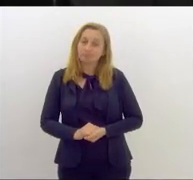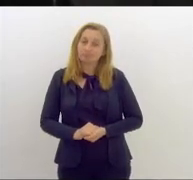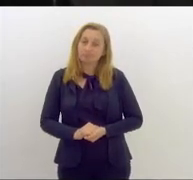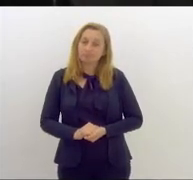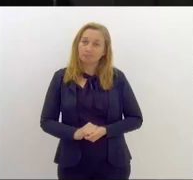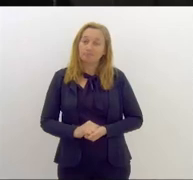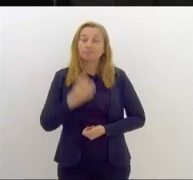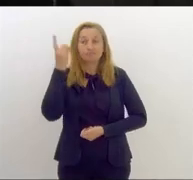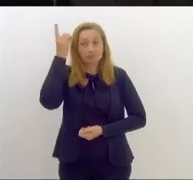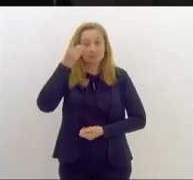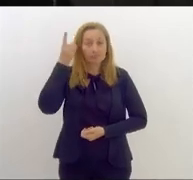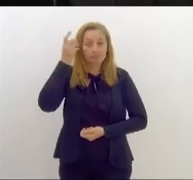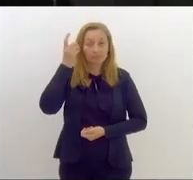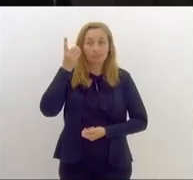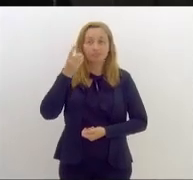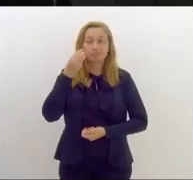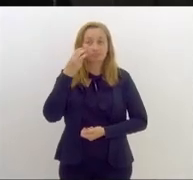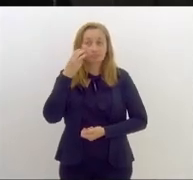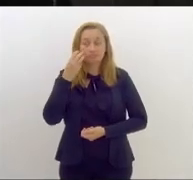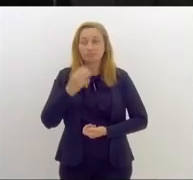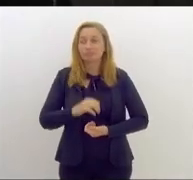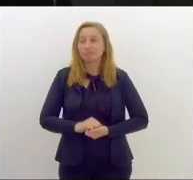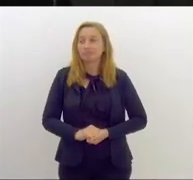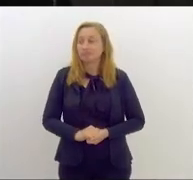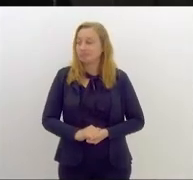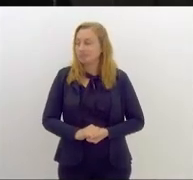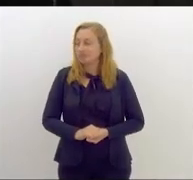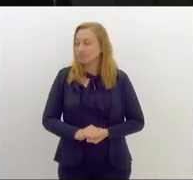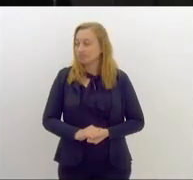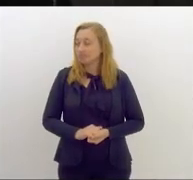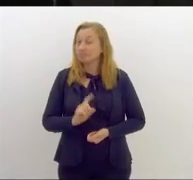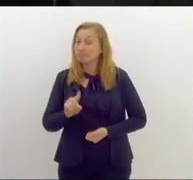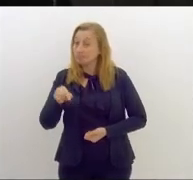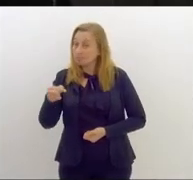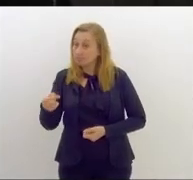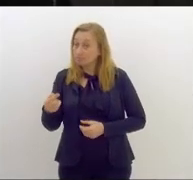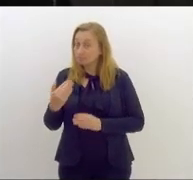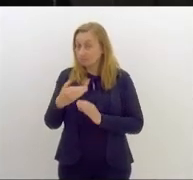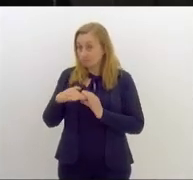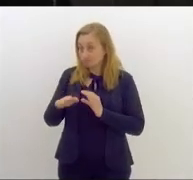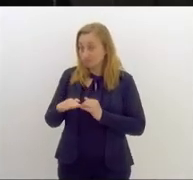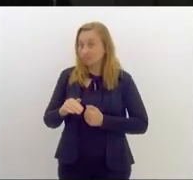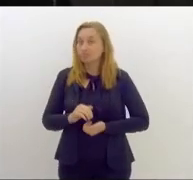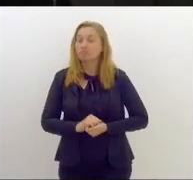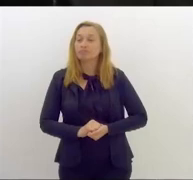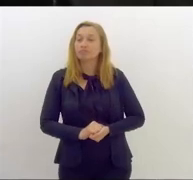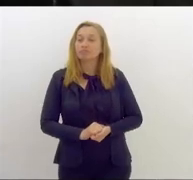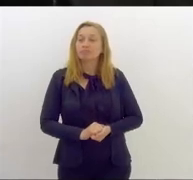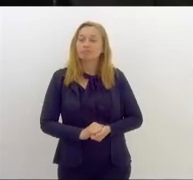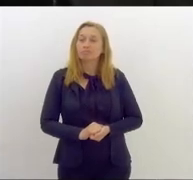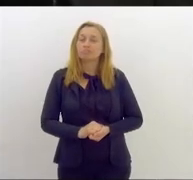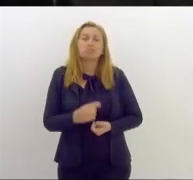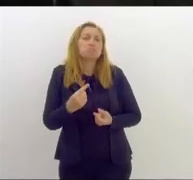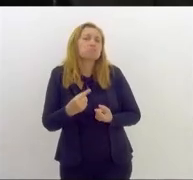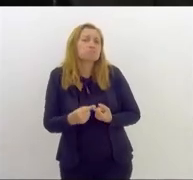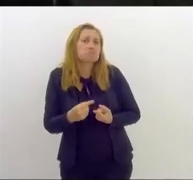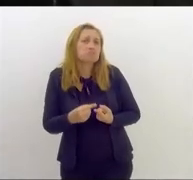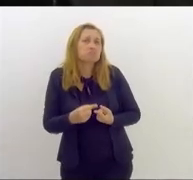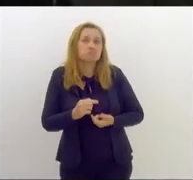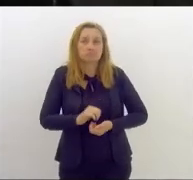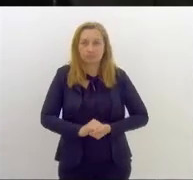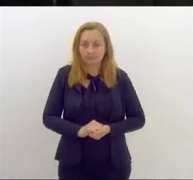aliás Deputado waldeck Carneiro depois vou lhe repassar porque